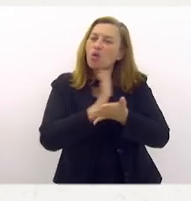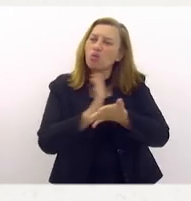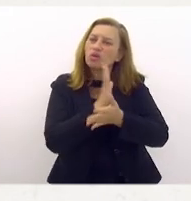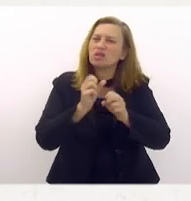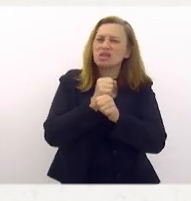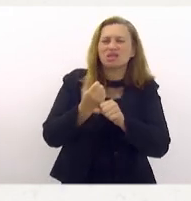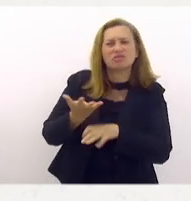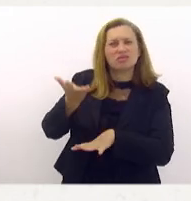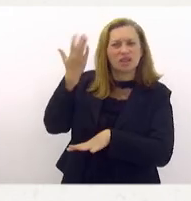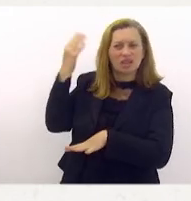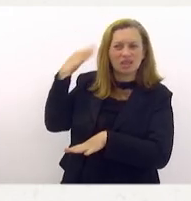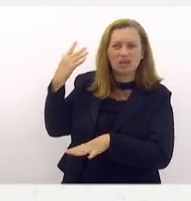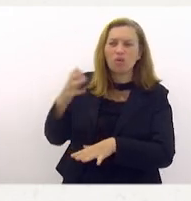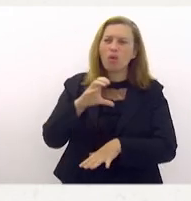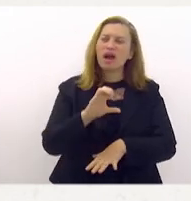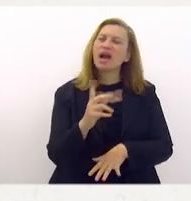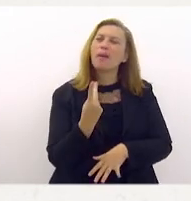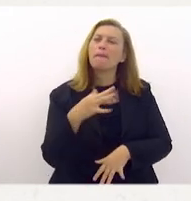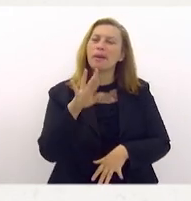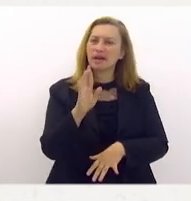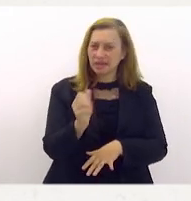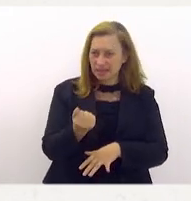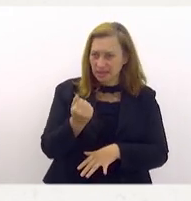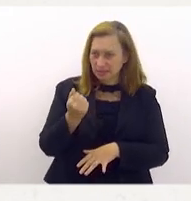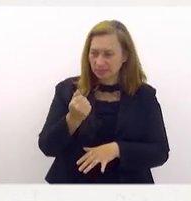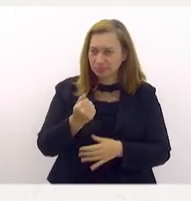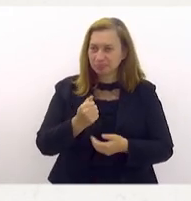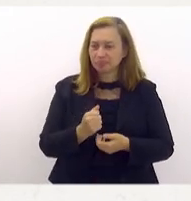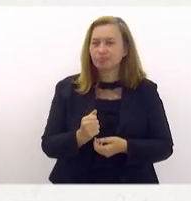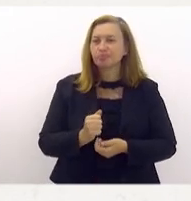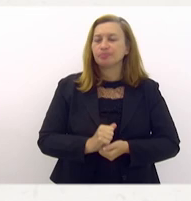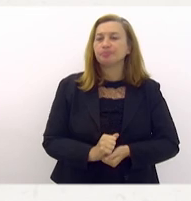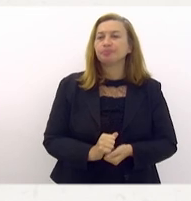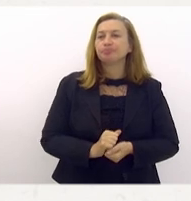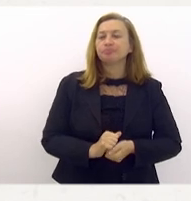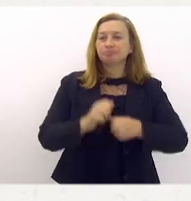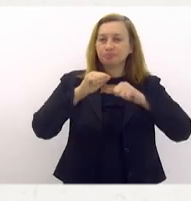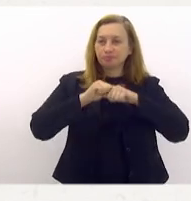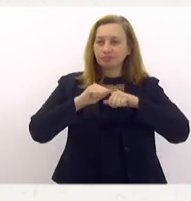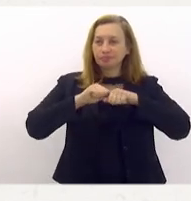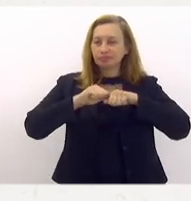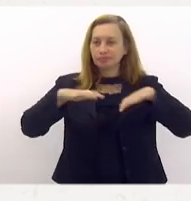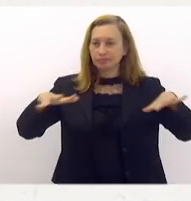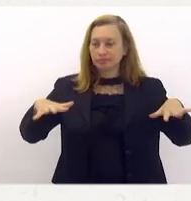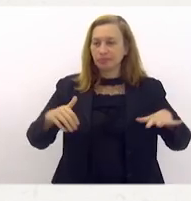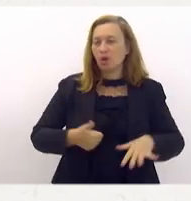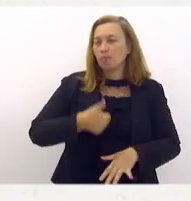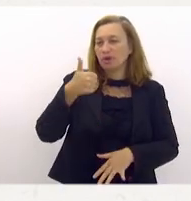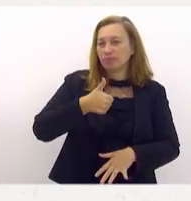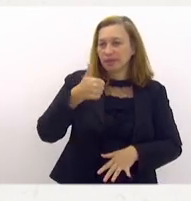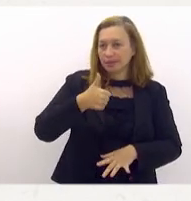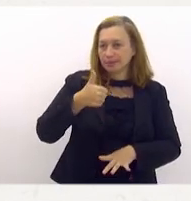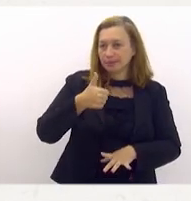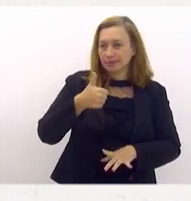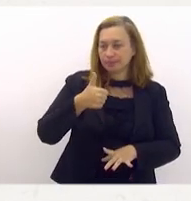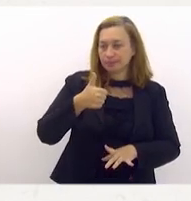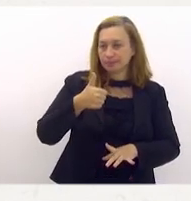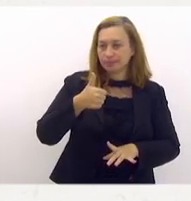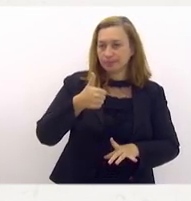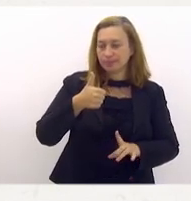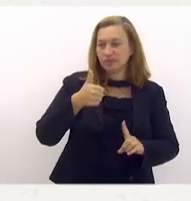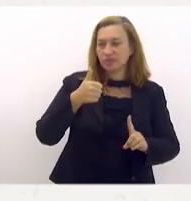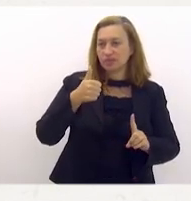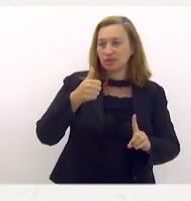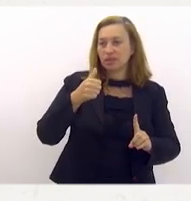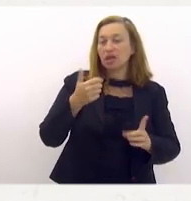atrás, especialmente com uma campanha que acabou ganhando as redes, o Meu Primeiro Assédio, que convidava as mulheres